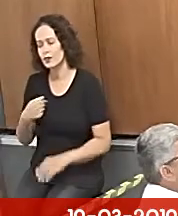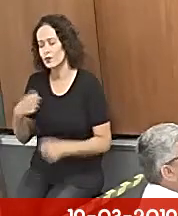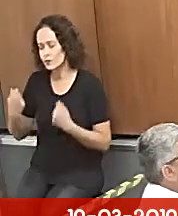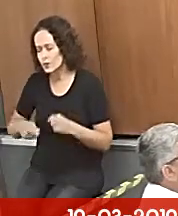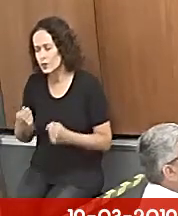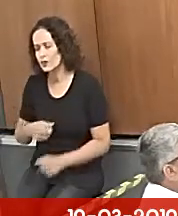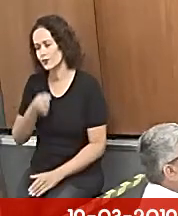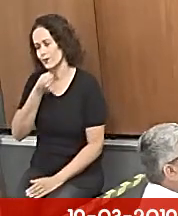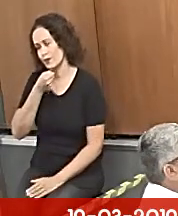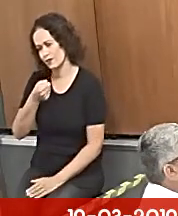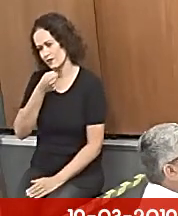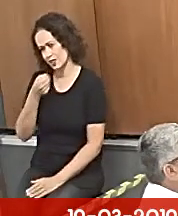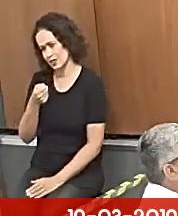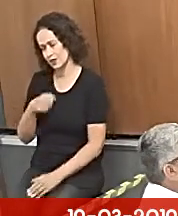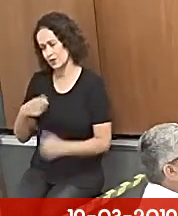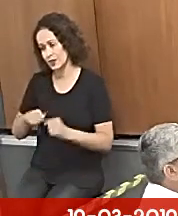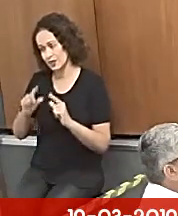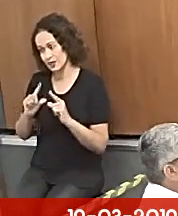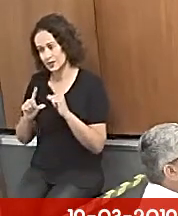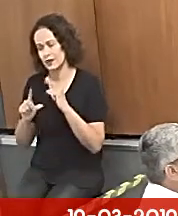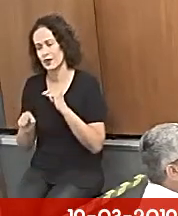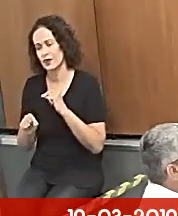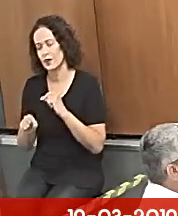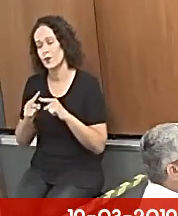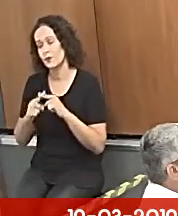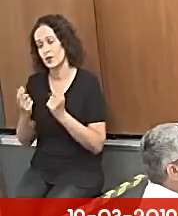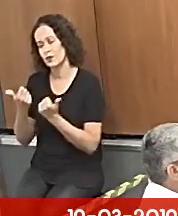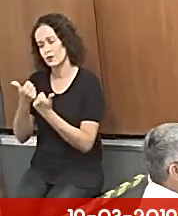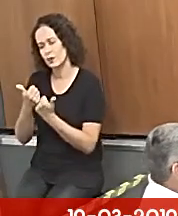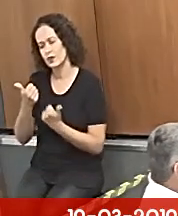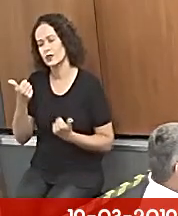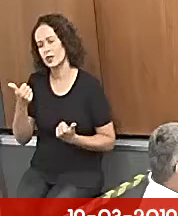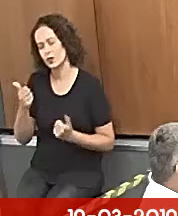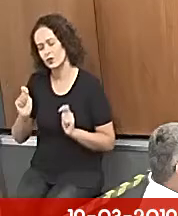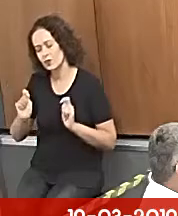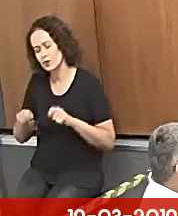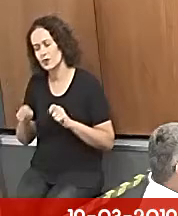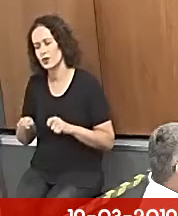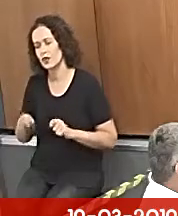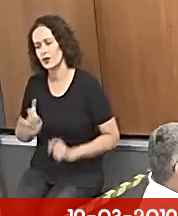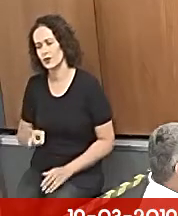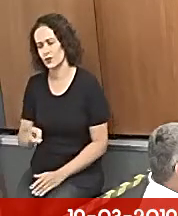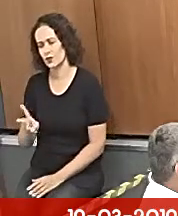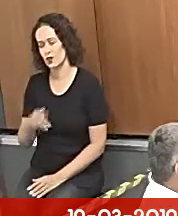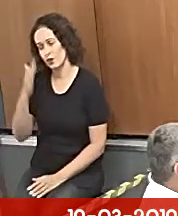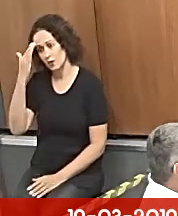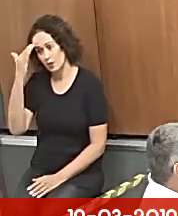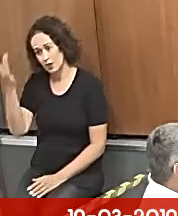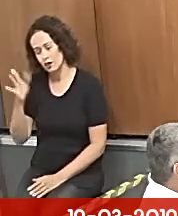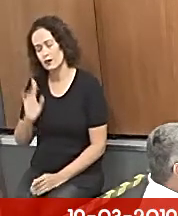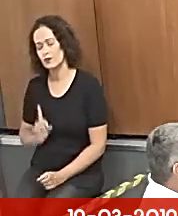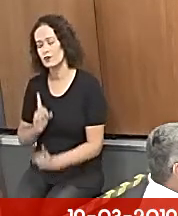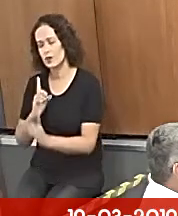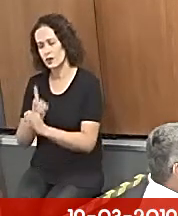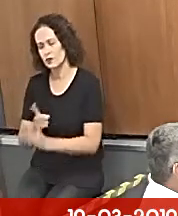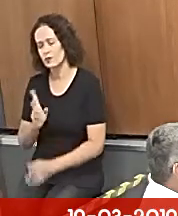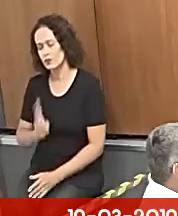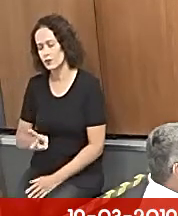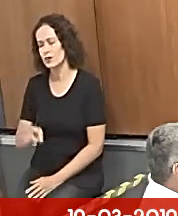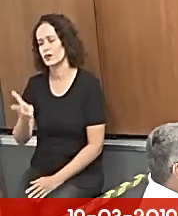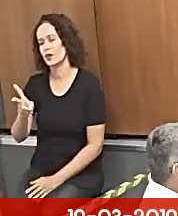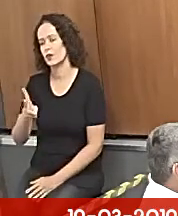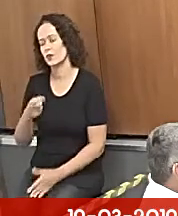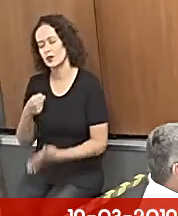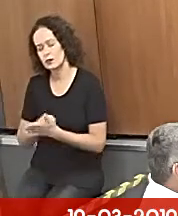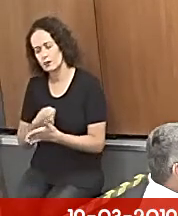pena mas nosso vice presidente irá conduzir com maestria obrigado e nos encontraremos sair daqui para frente sempre nessa